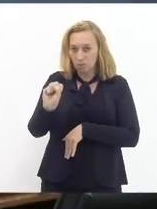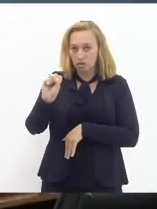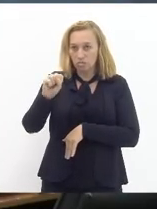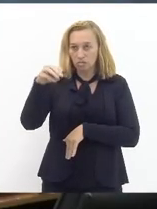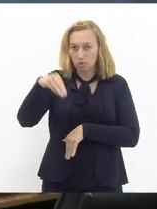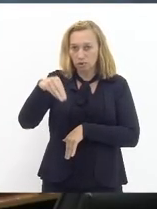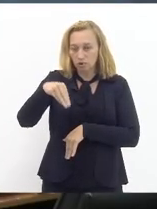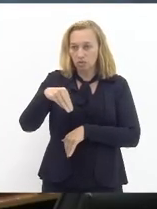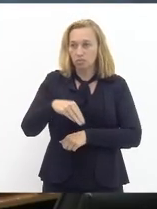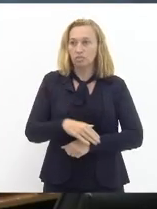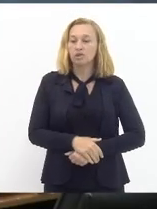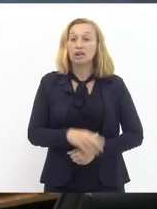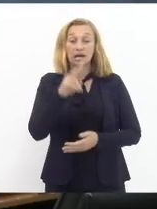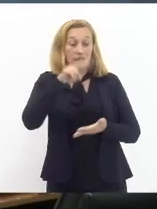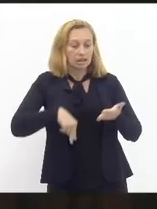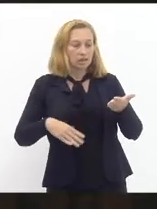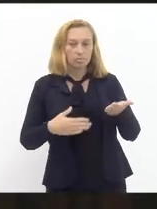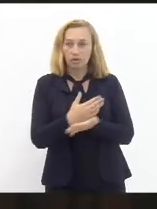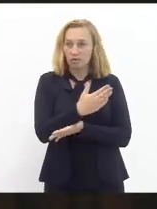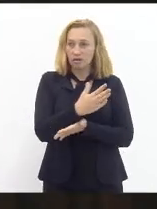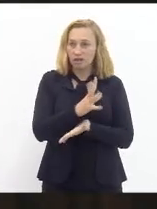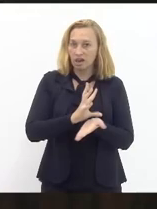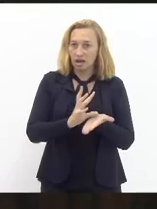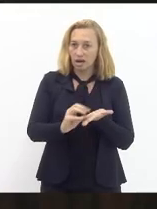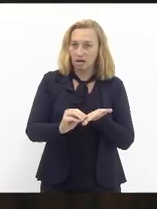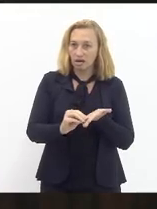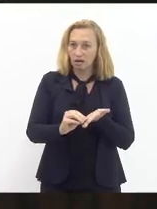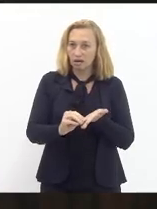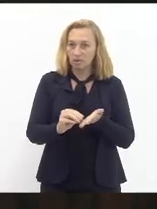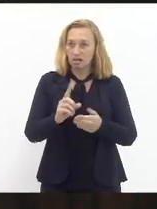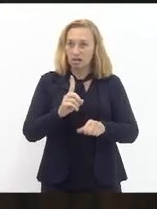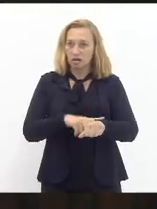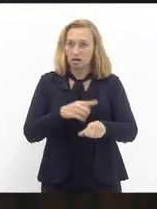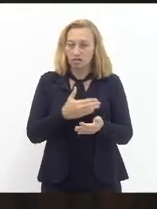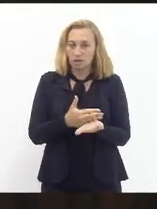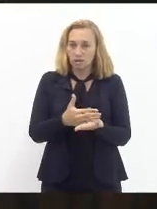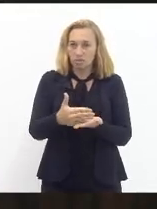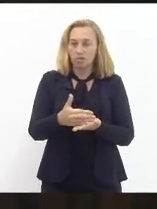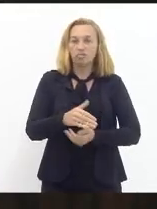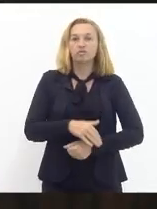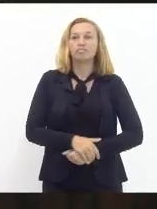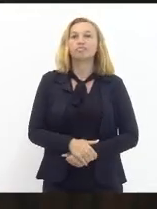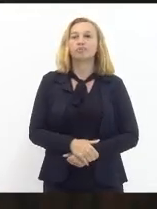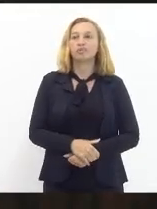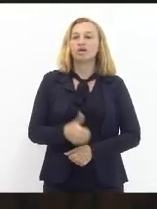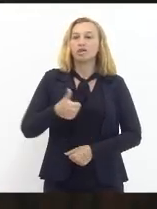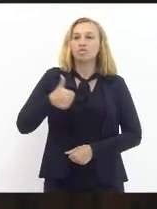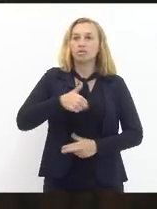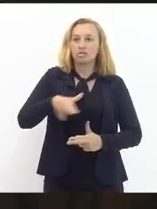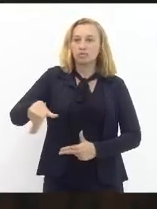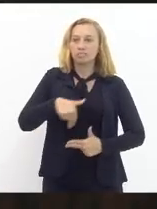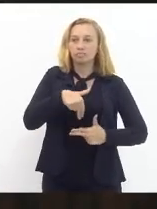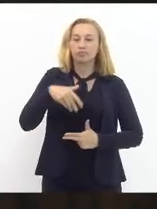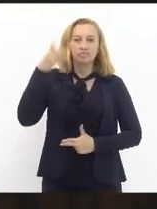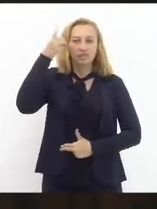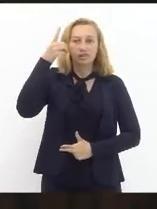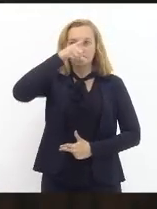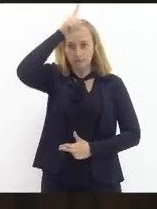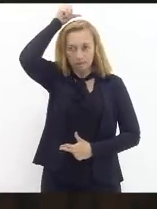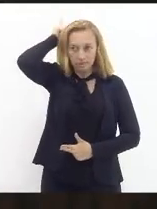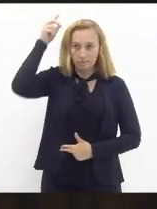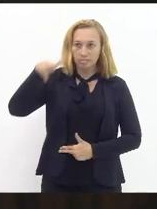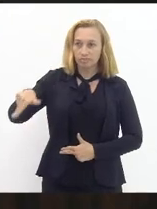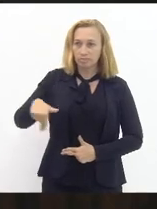16h48. Lida e aprovada a ata, passa-se ao expediente inicial. Primeiro orador inscrito é o nobre deputado Luiz